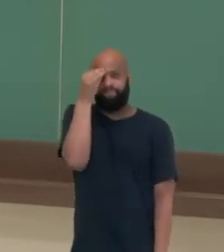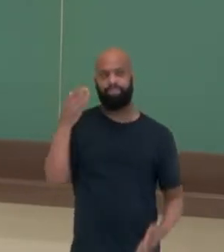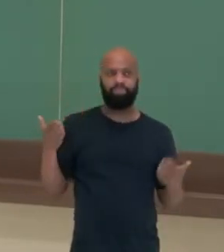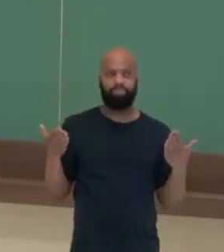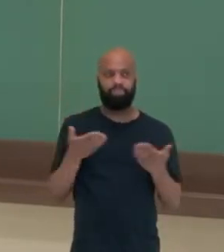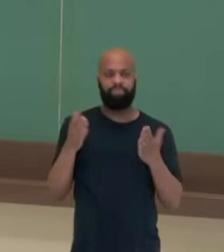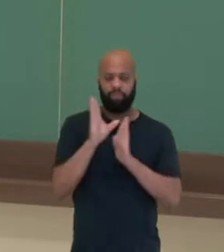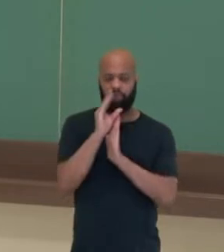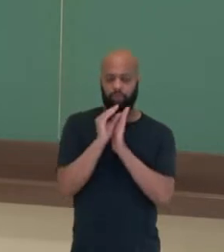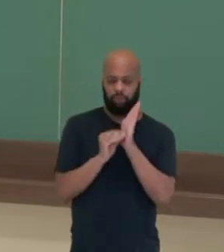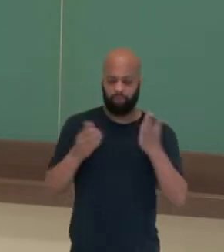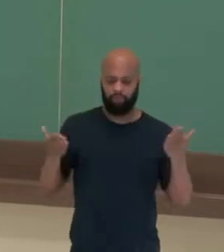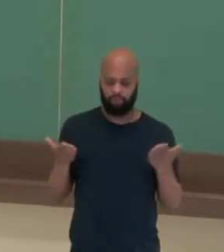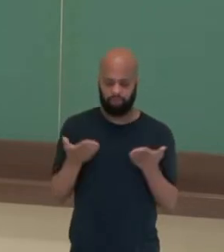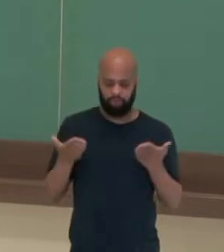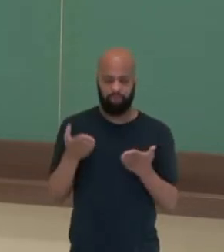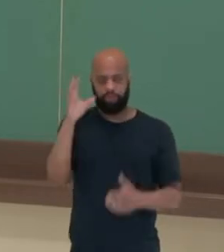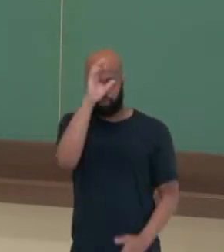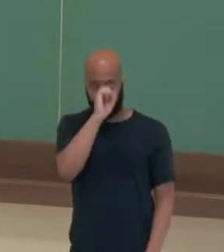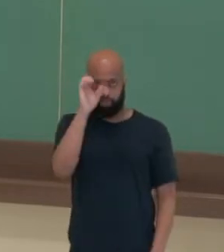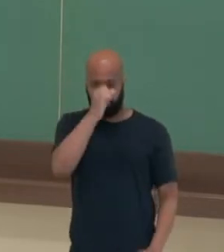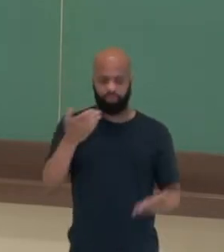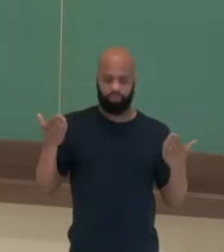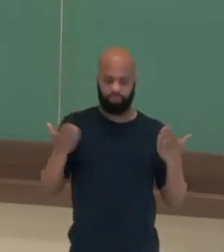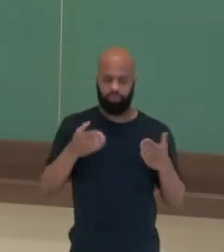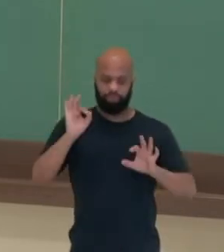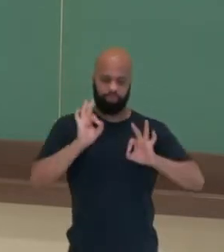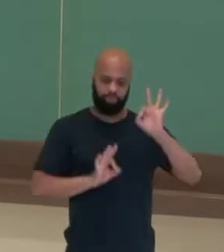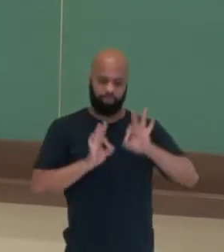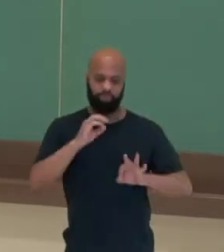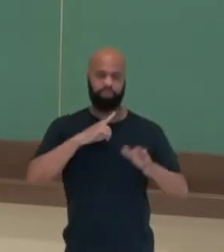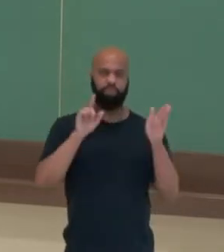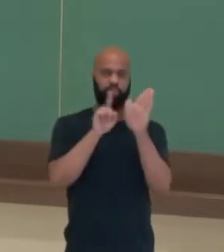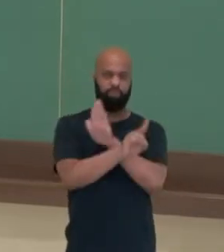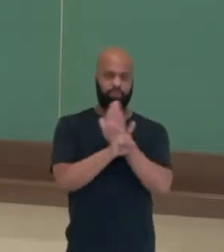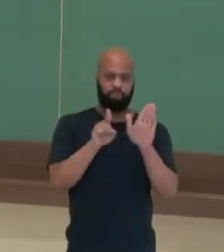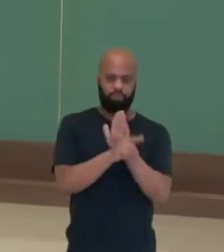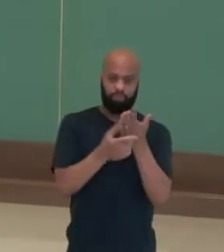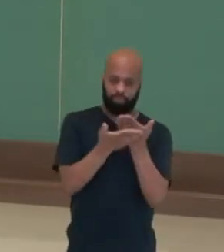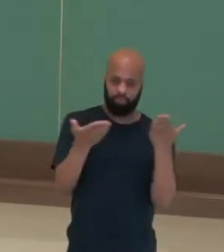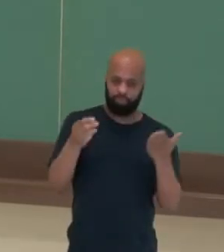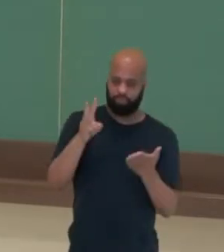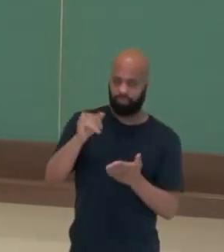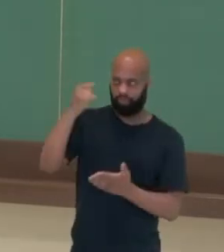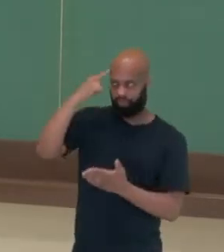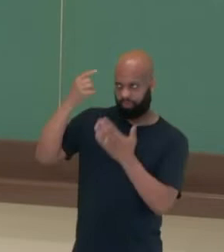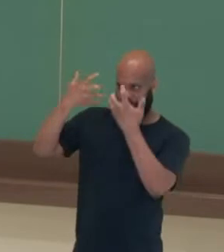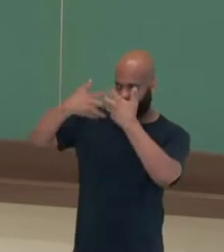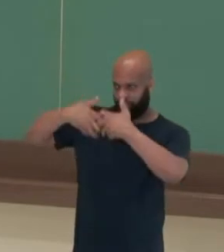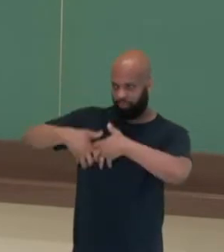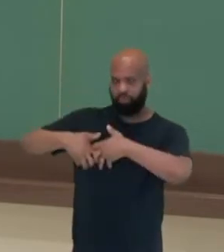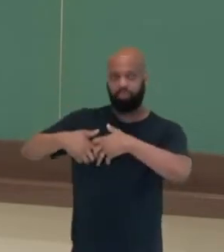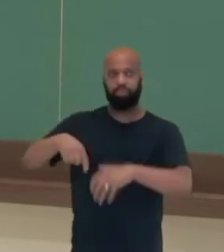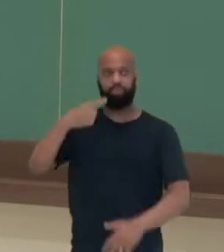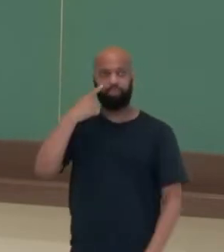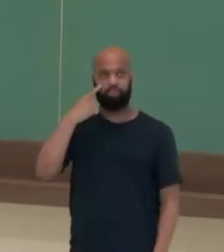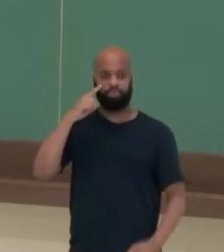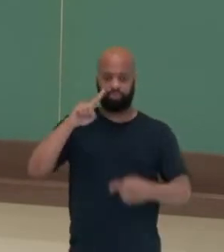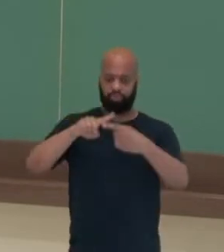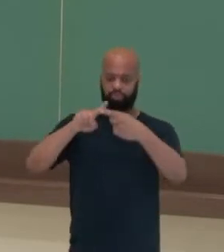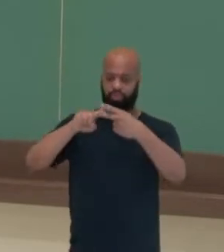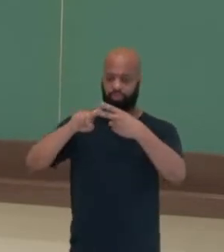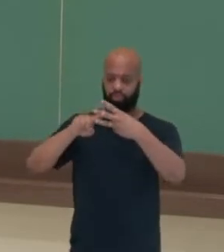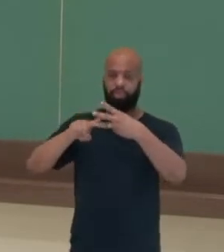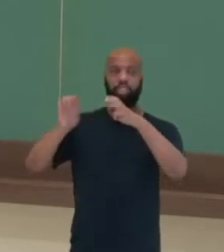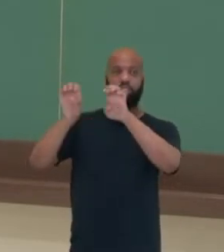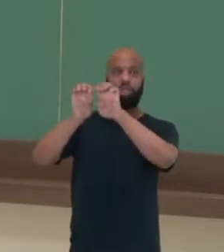fixar esses conhecimentos aqui, eu já preparei de imediato uma questão, uma atividade para você pensar. Observe essas três estruturas